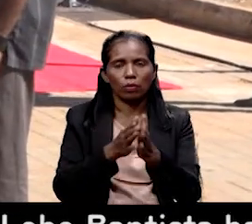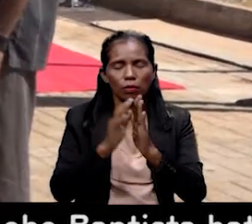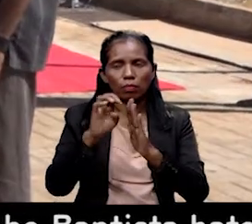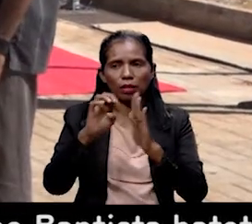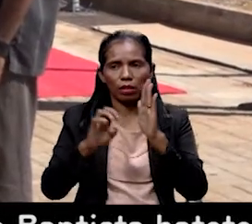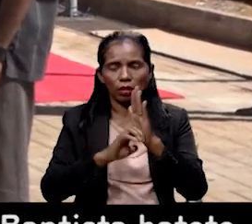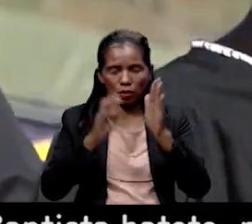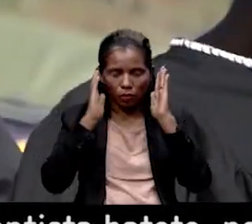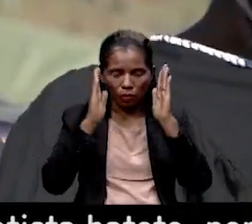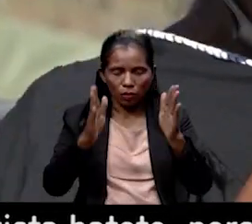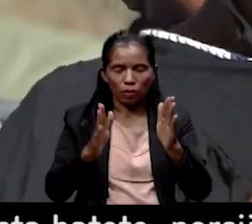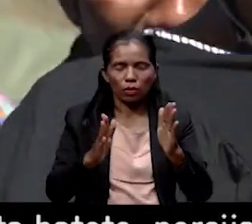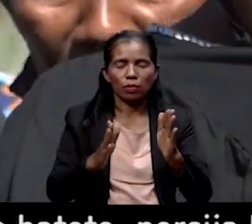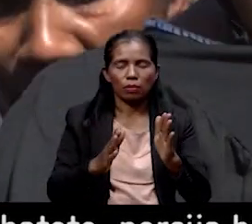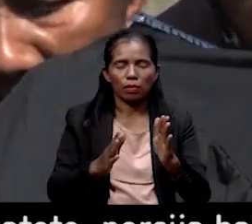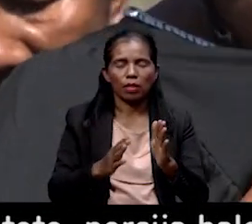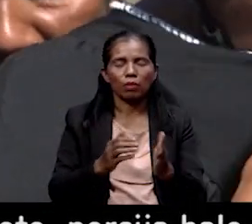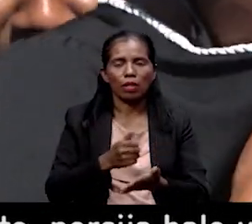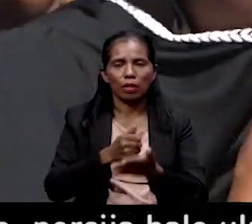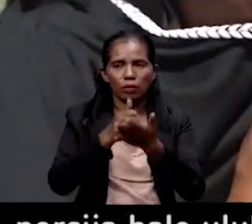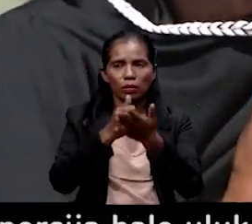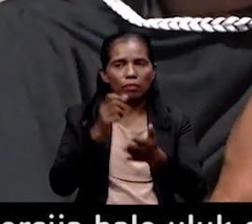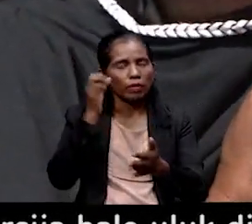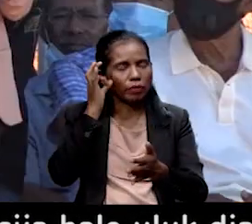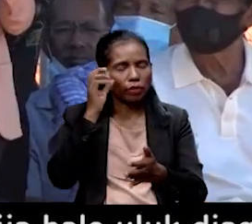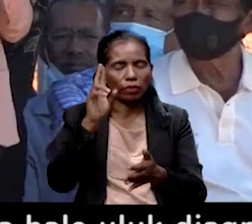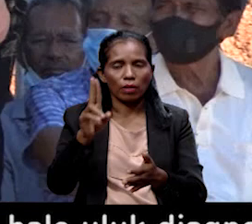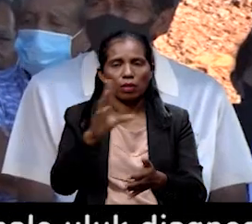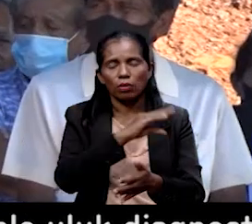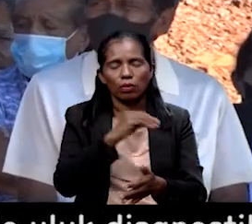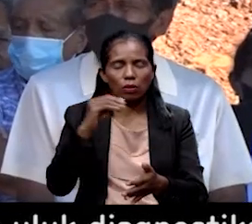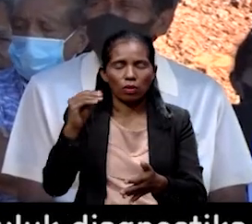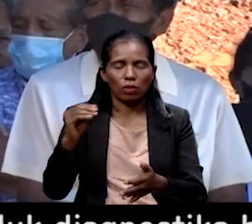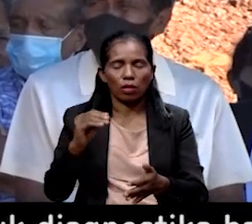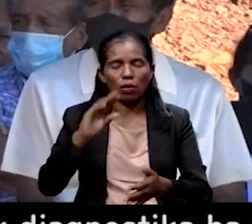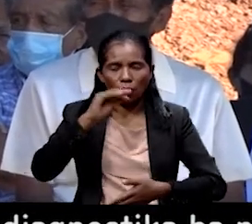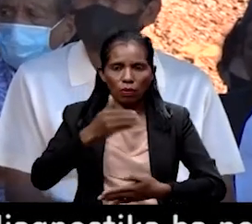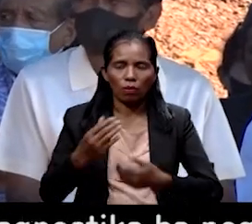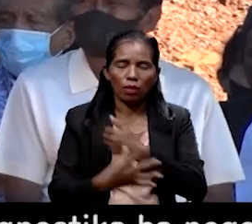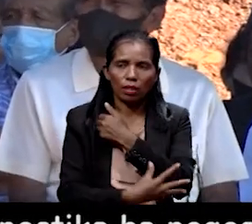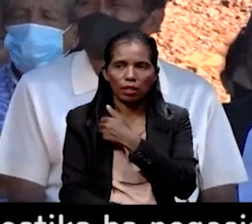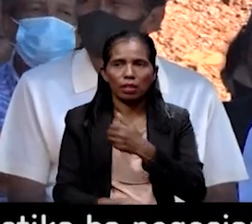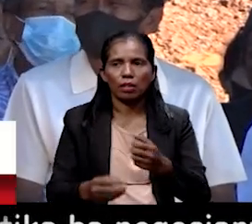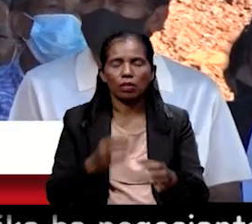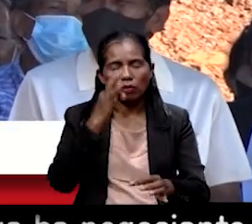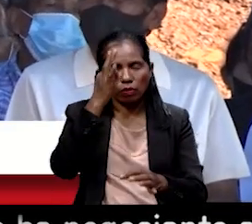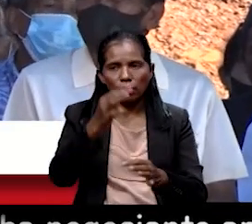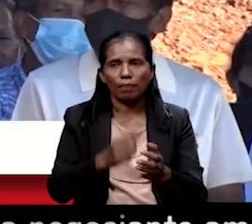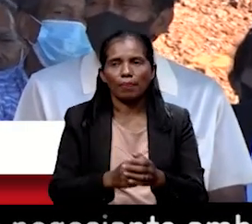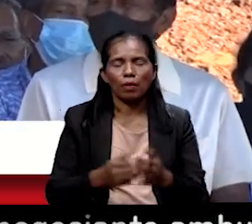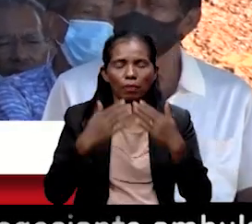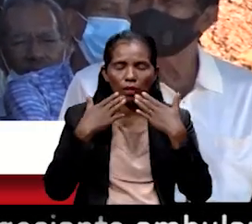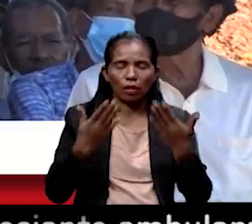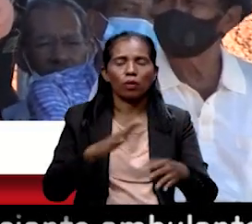atau taumatan ba feto faluk no uang kiak sirani futuro. Agradece ba hototo nia kontribusau no kolaborasau